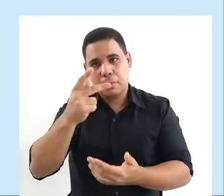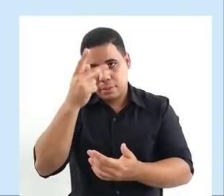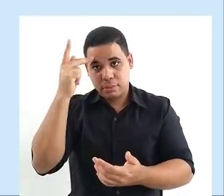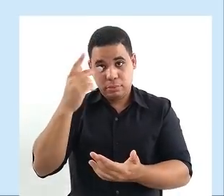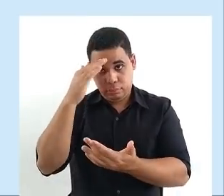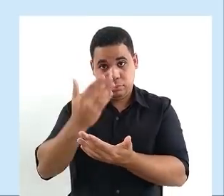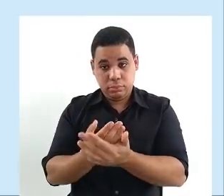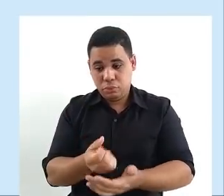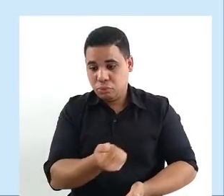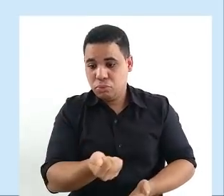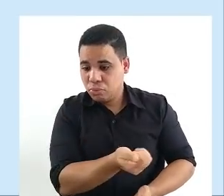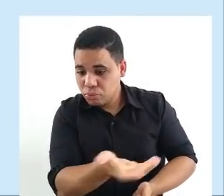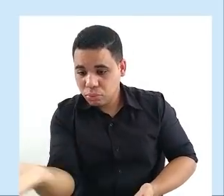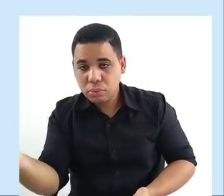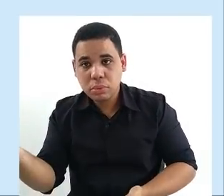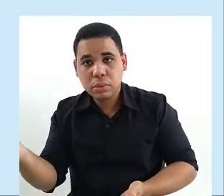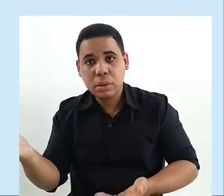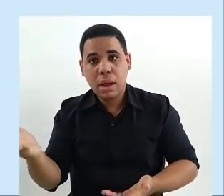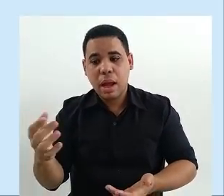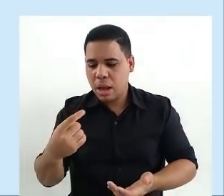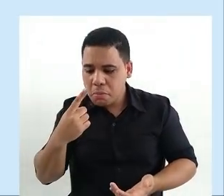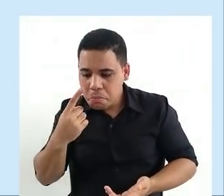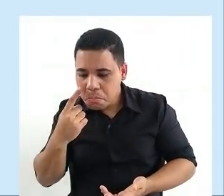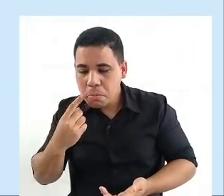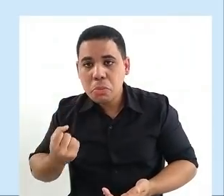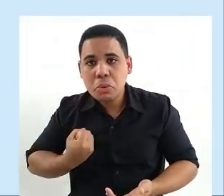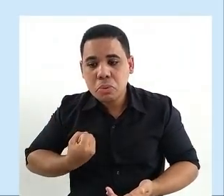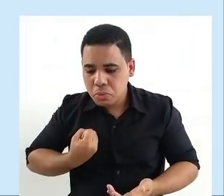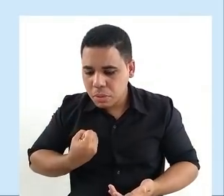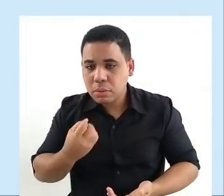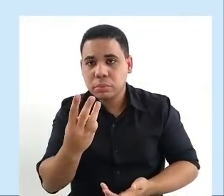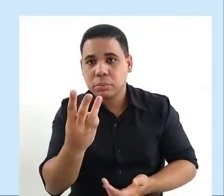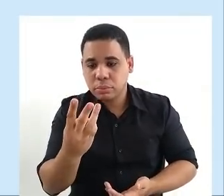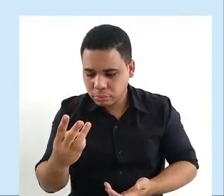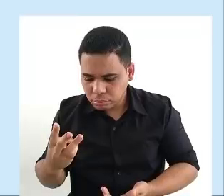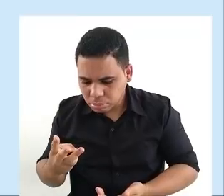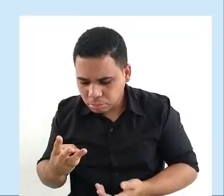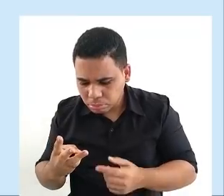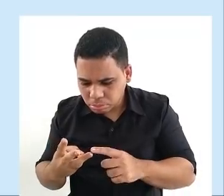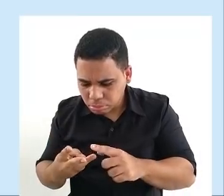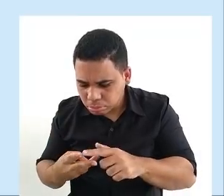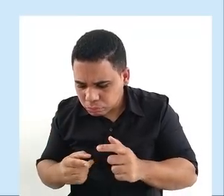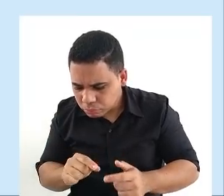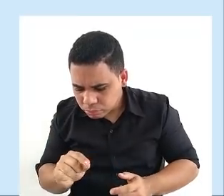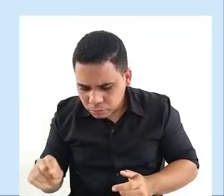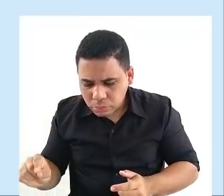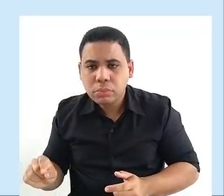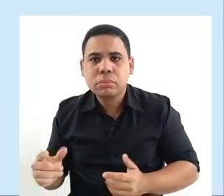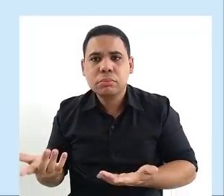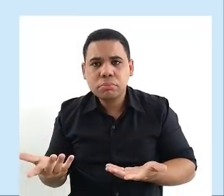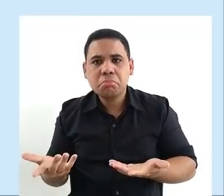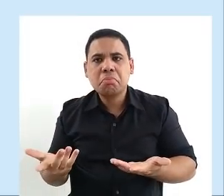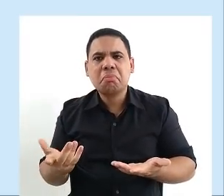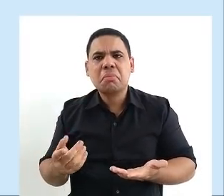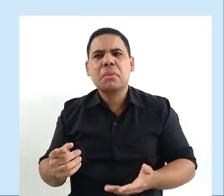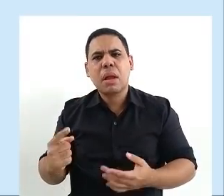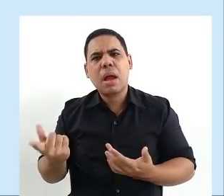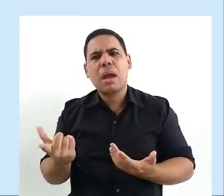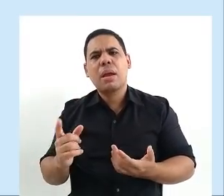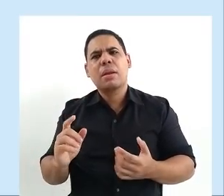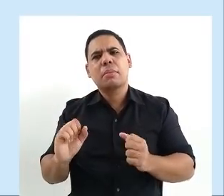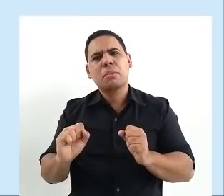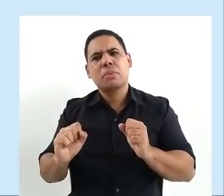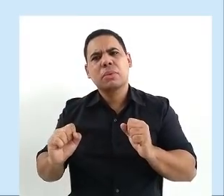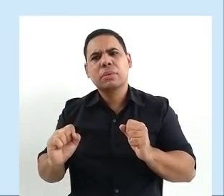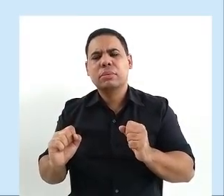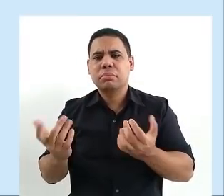penitência ou uma prática de uma virtude. Por exemplo, dependendo do pecado da pessoa que fosse lá falar com um bispo, ele poderia